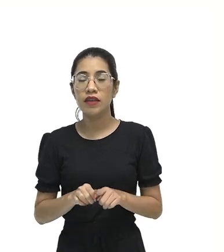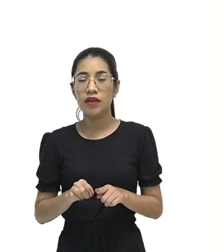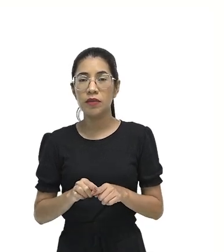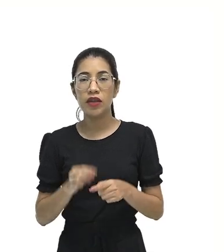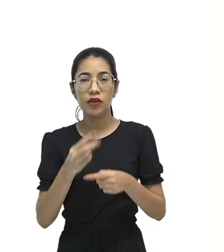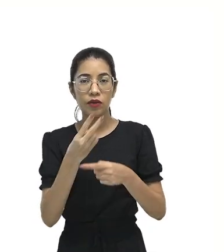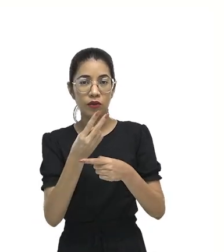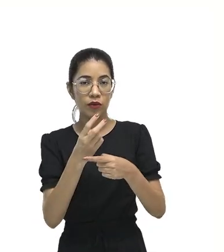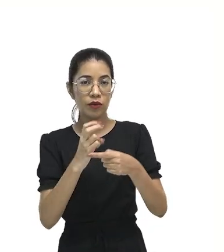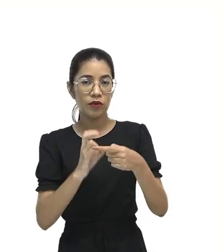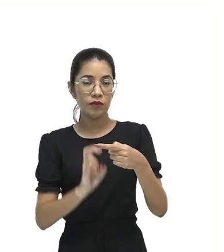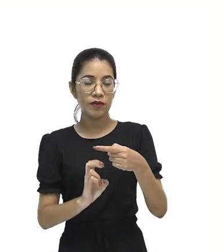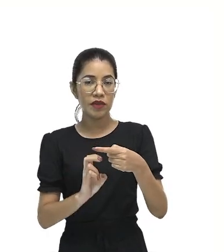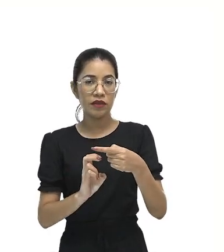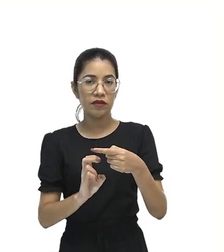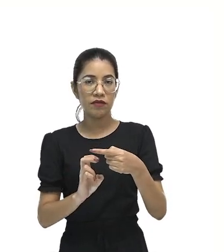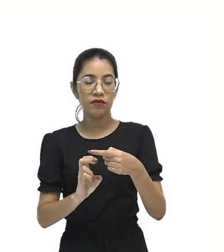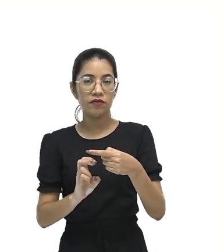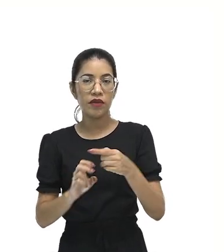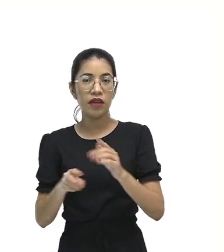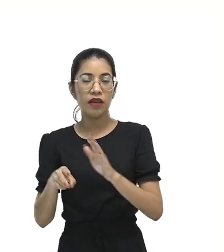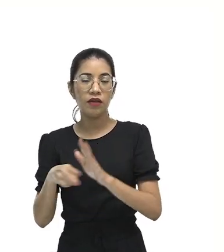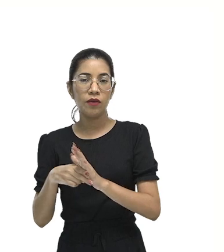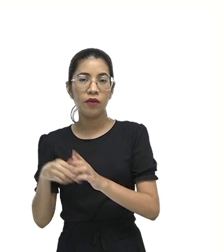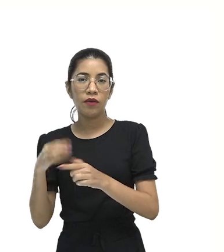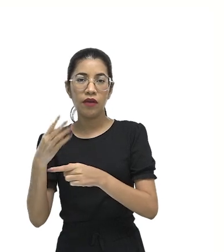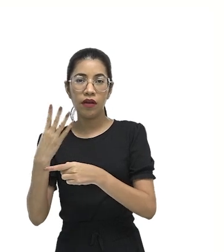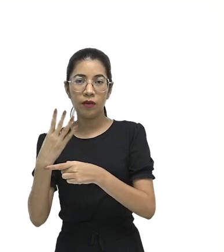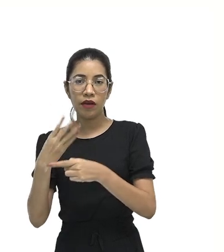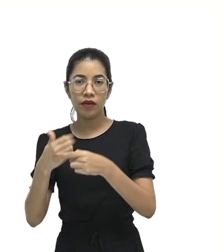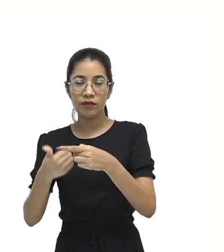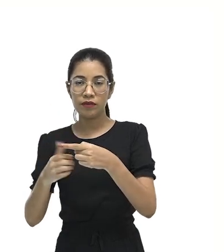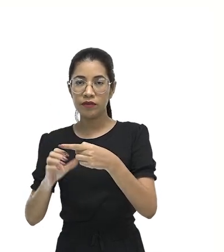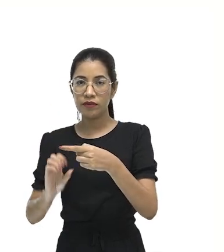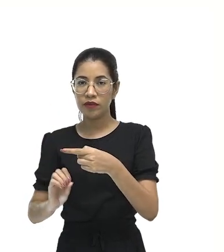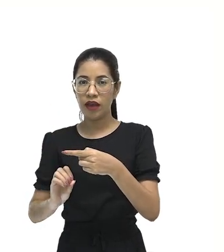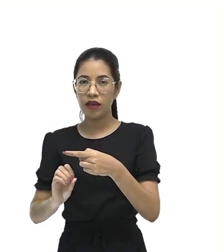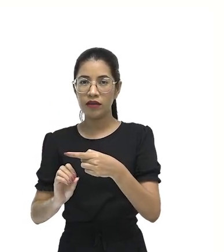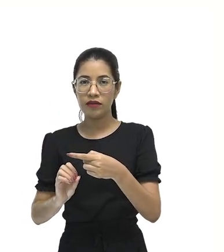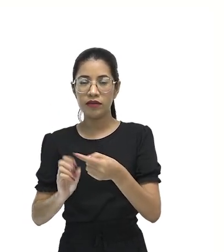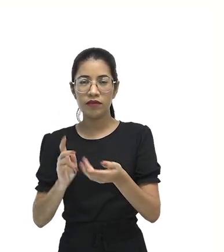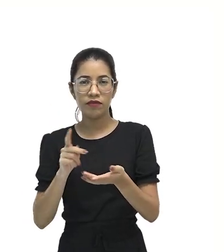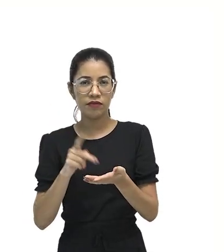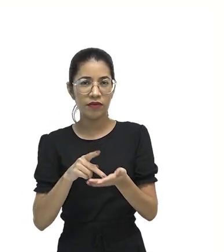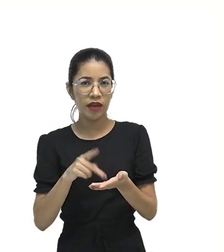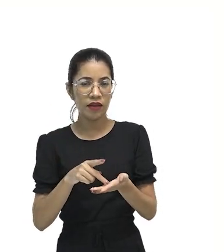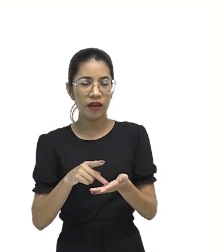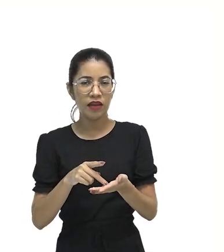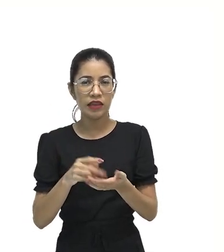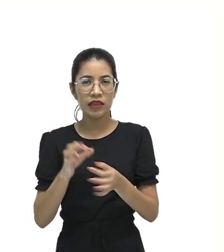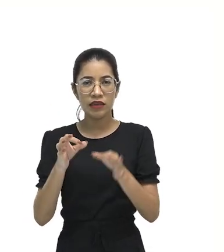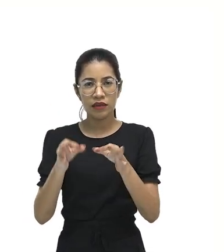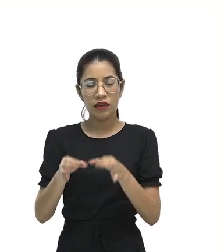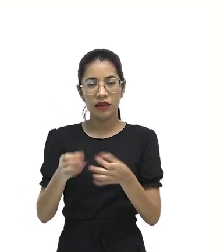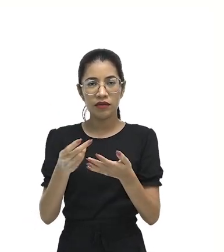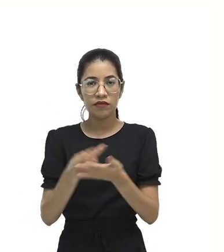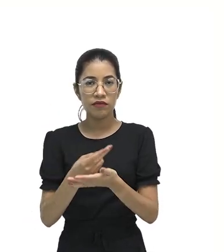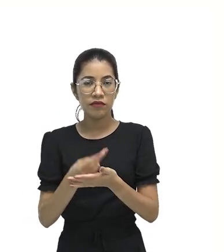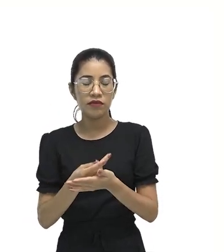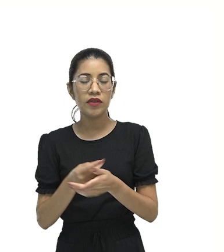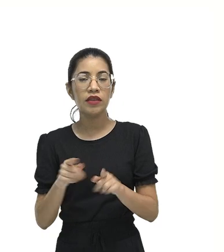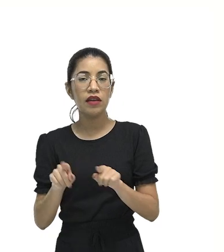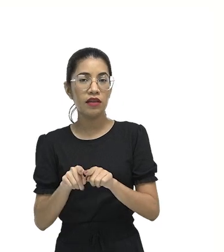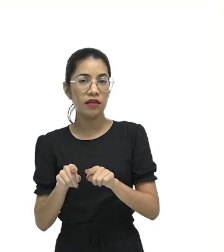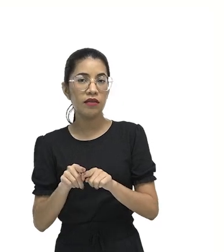sobre 5 é igual a 4 sobre 10, isso aqui é verdade, gente? É ou não é? Também